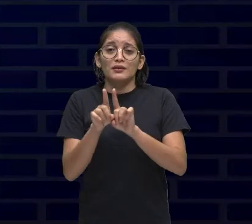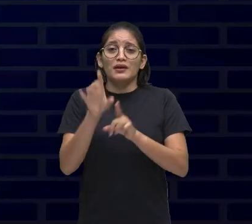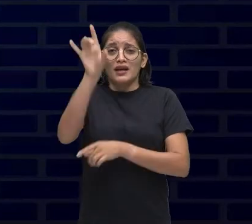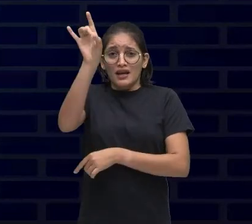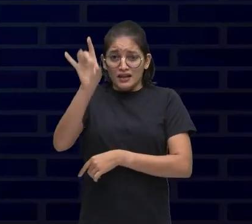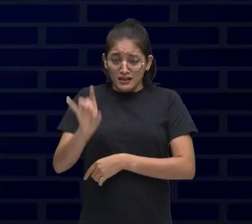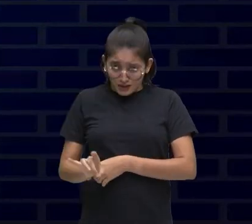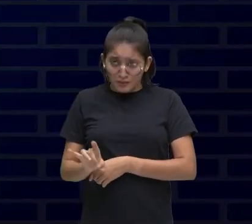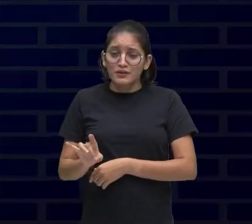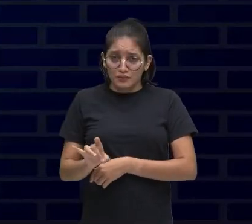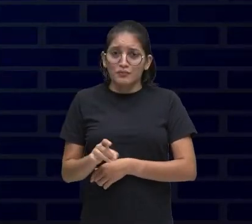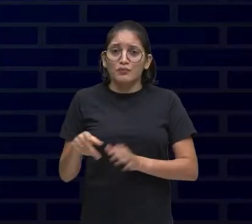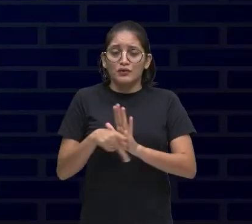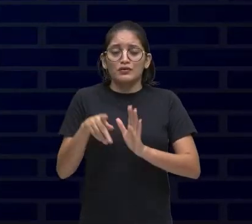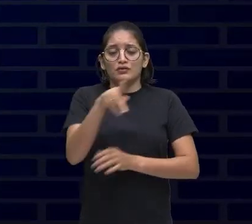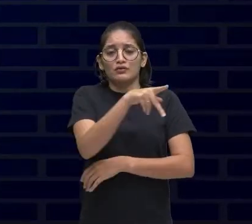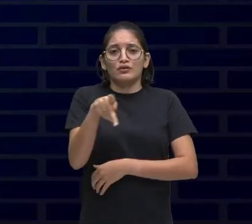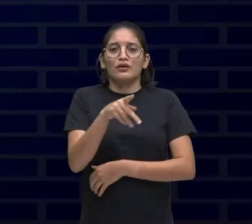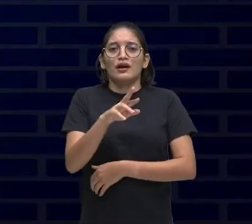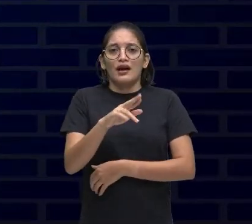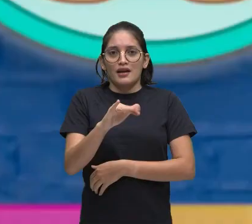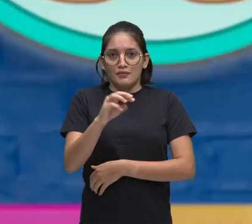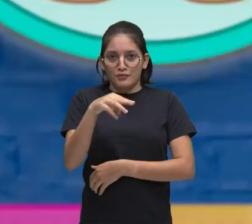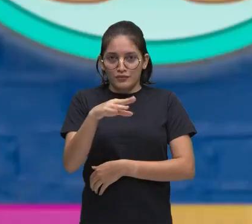professor Raimundo Paulo, de inglês.